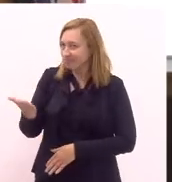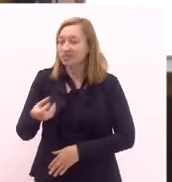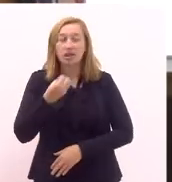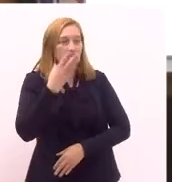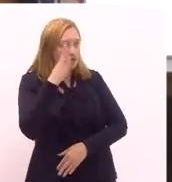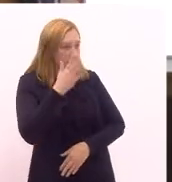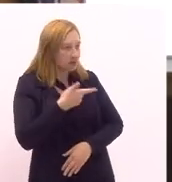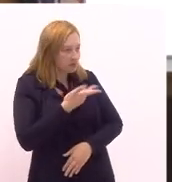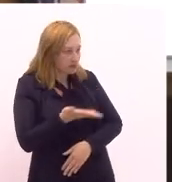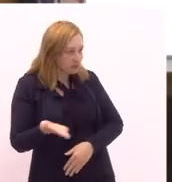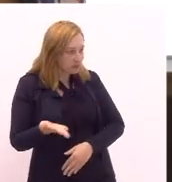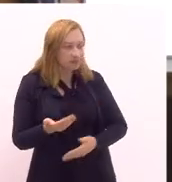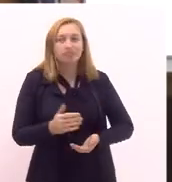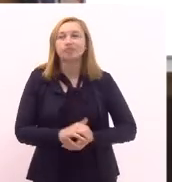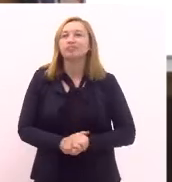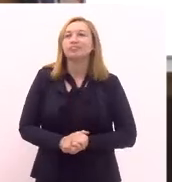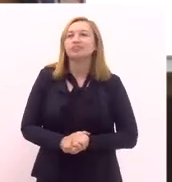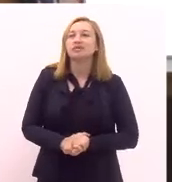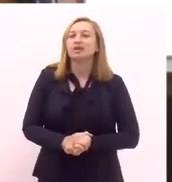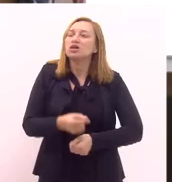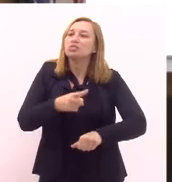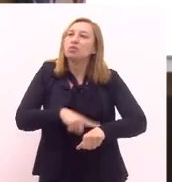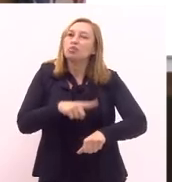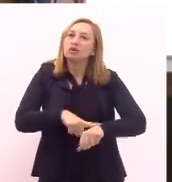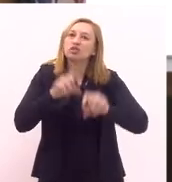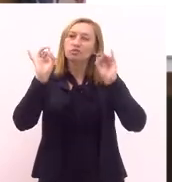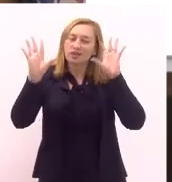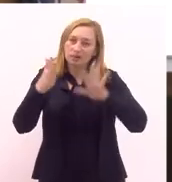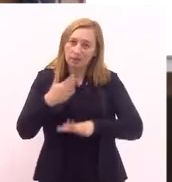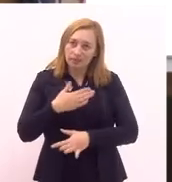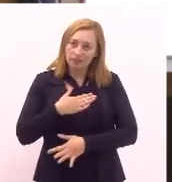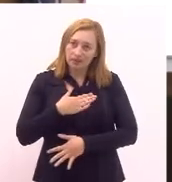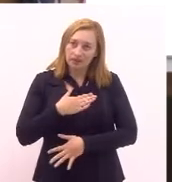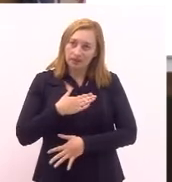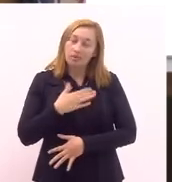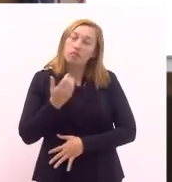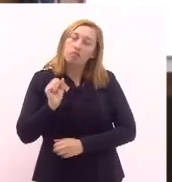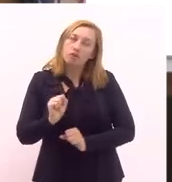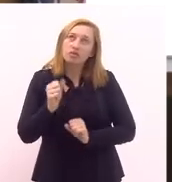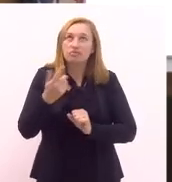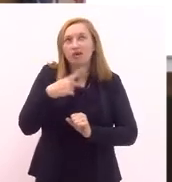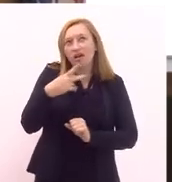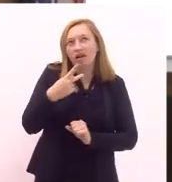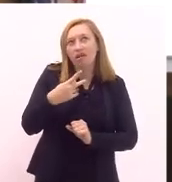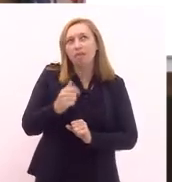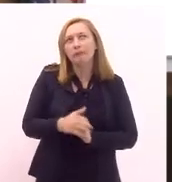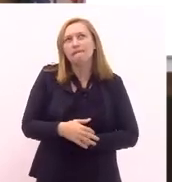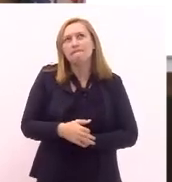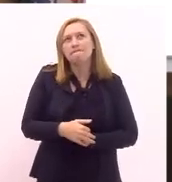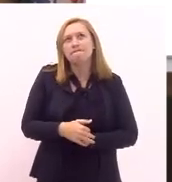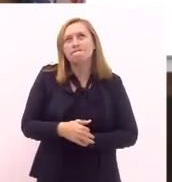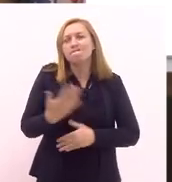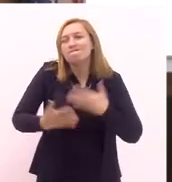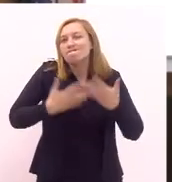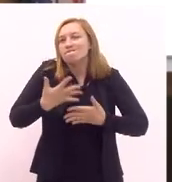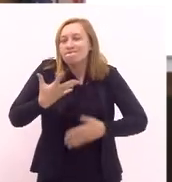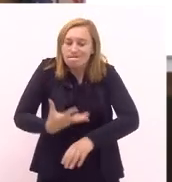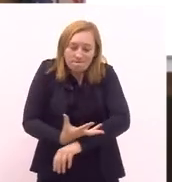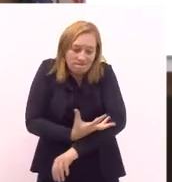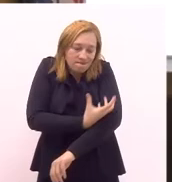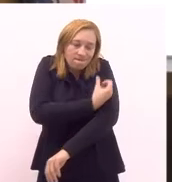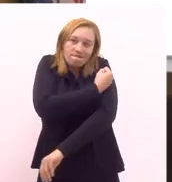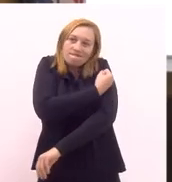sejam todos bem vindos Esse é um momento muito especial para mim posso dizer que quer com grande emoção